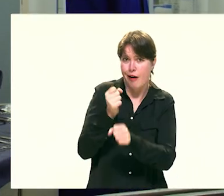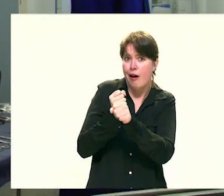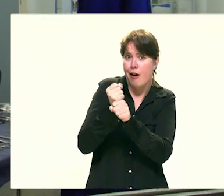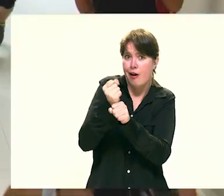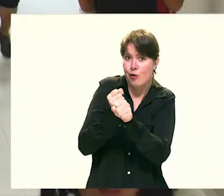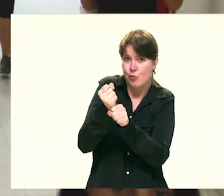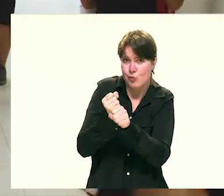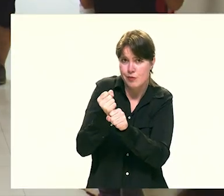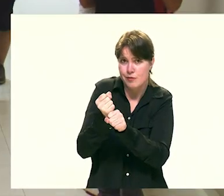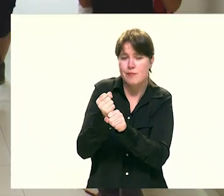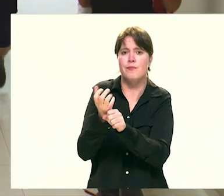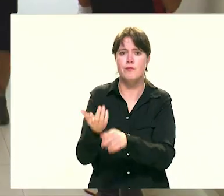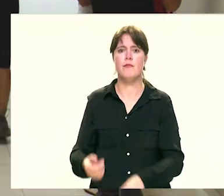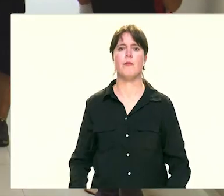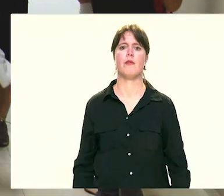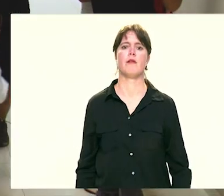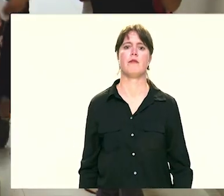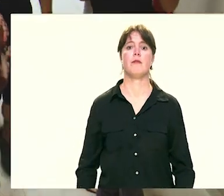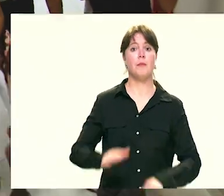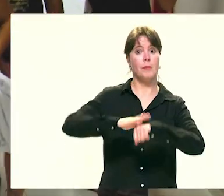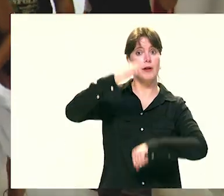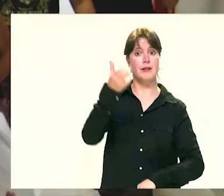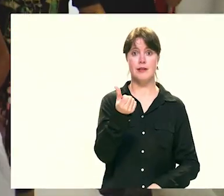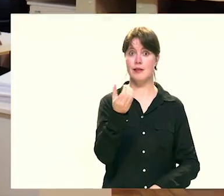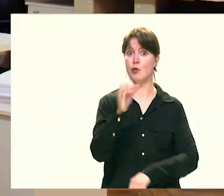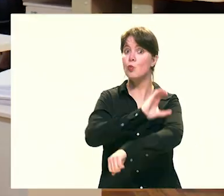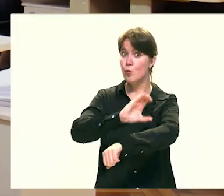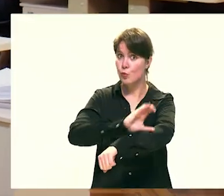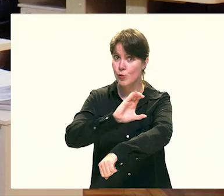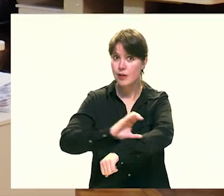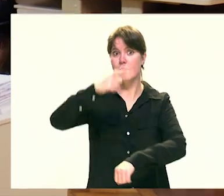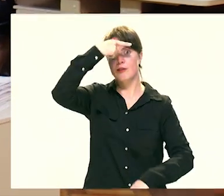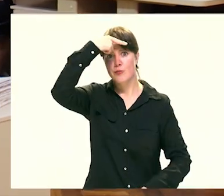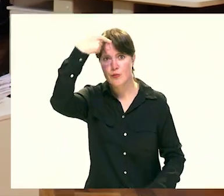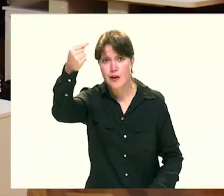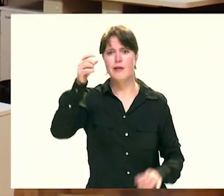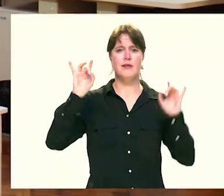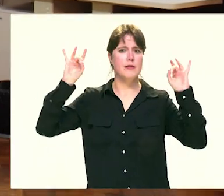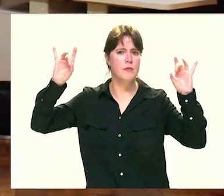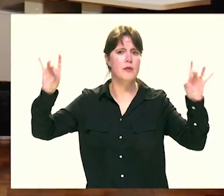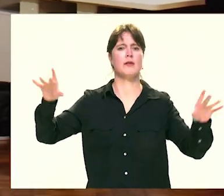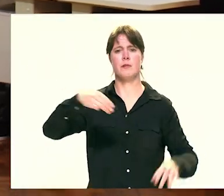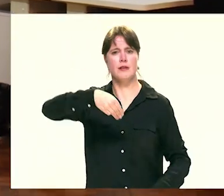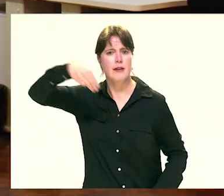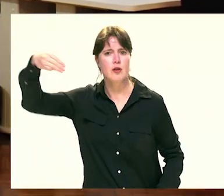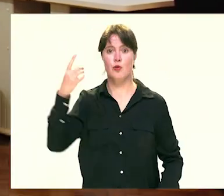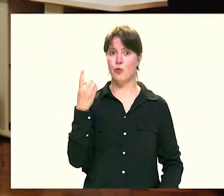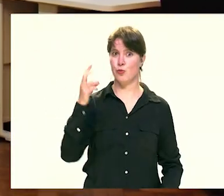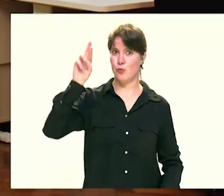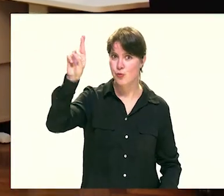doutorado. Mais de 10 mil alunos e 1.000 servidores, dentre técnicos administrativos e